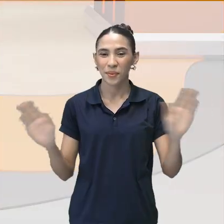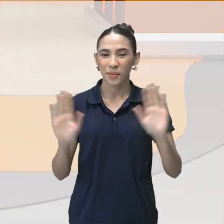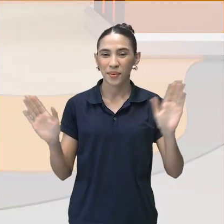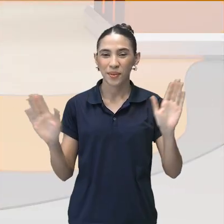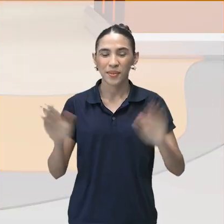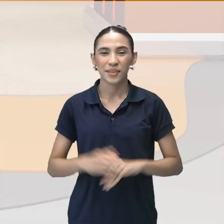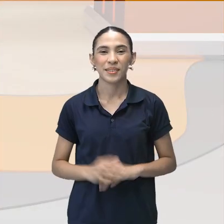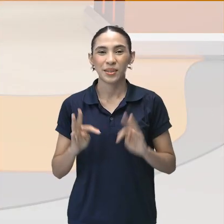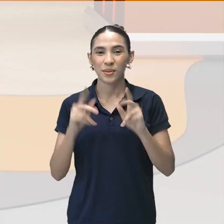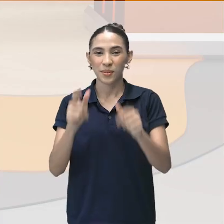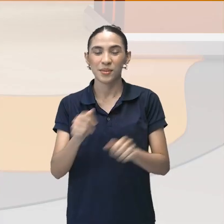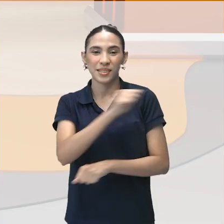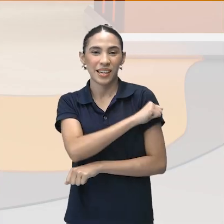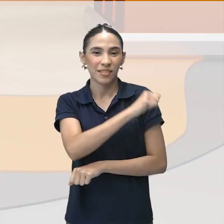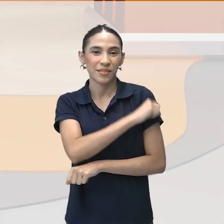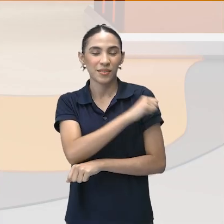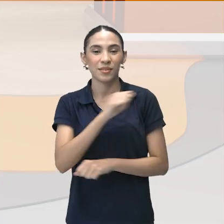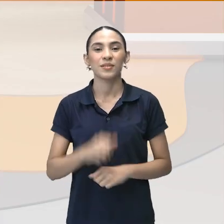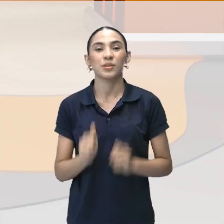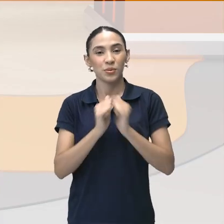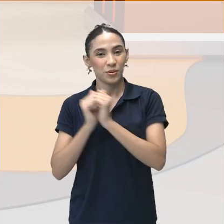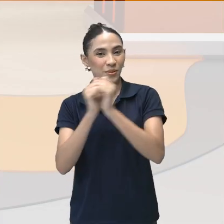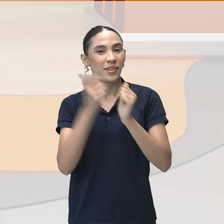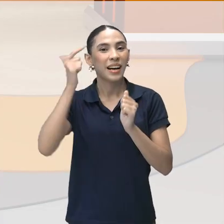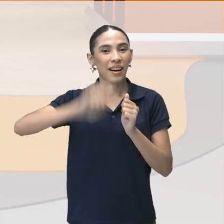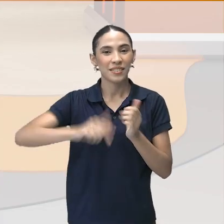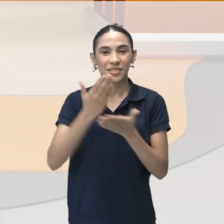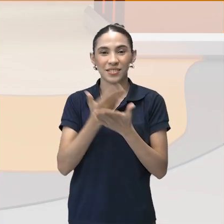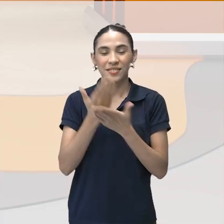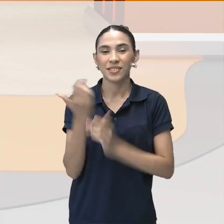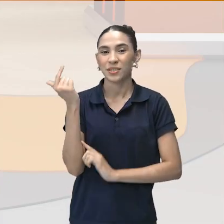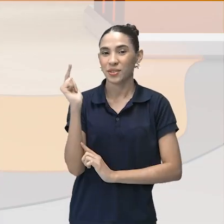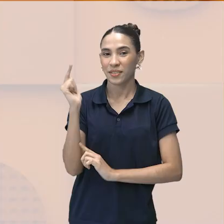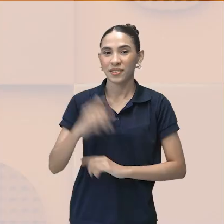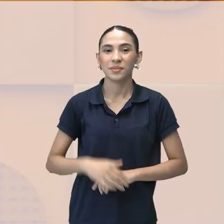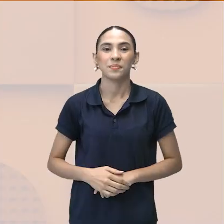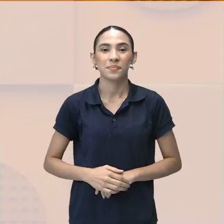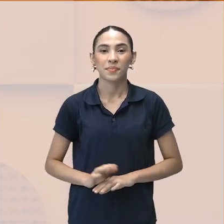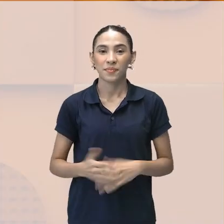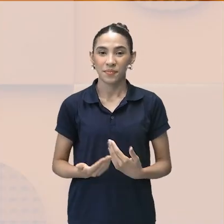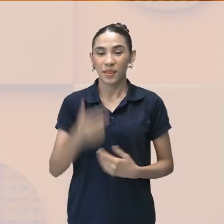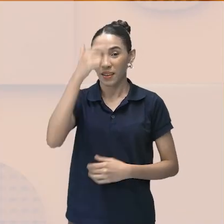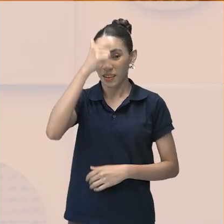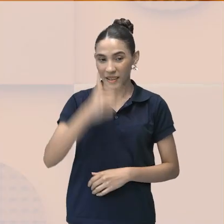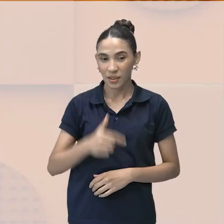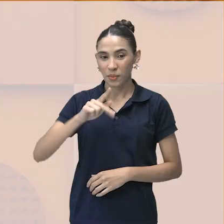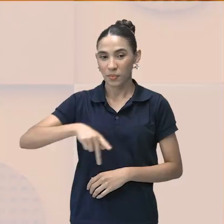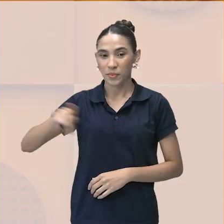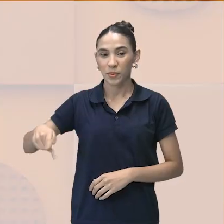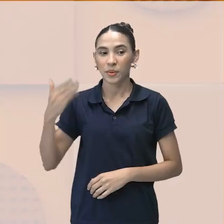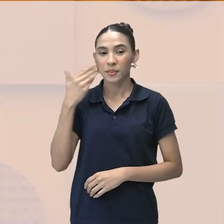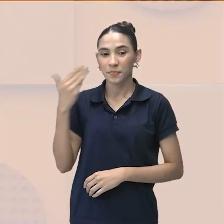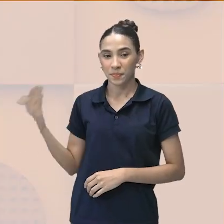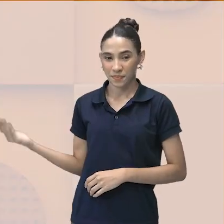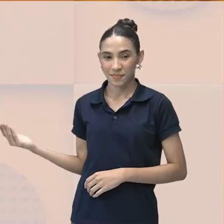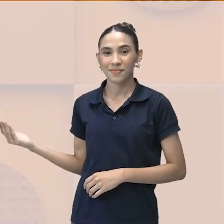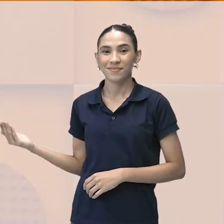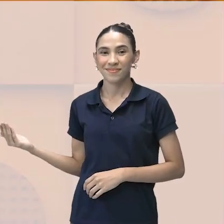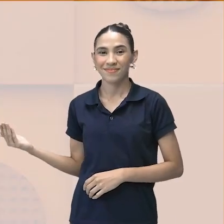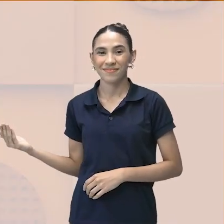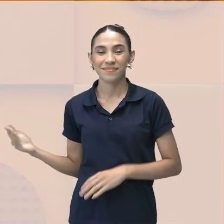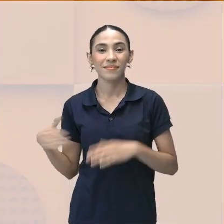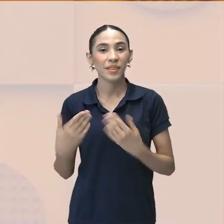Olá a todos vocês, estamos aqui reunidos para mais uma aula de Geografia. Eu sou a professora Ludmila